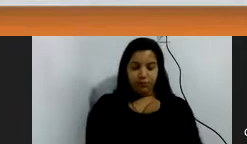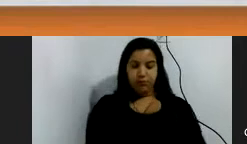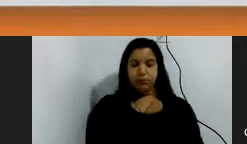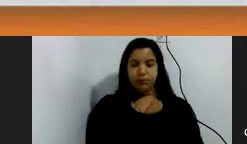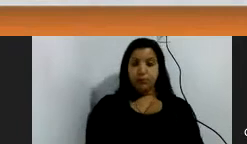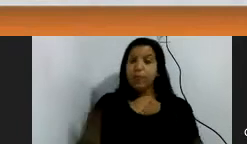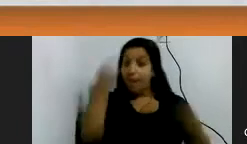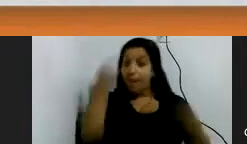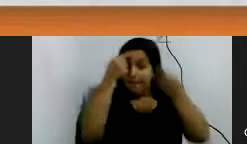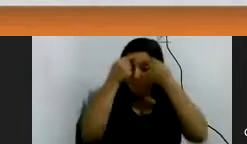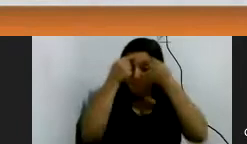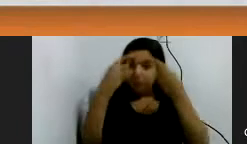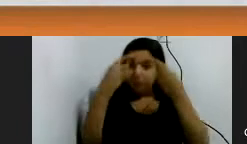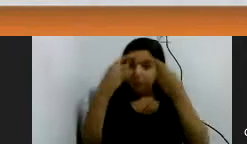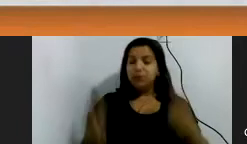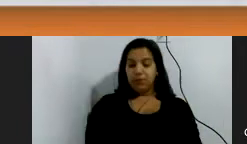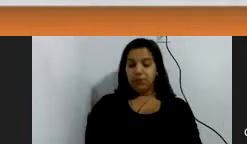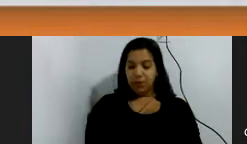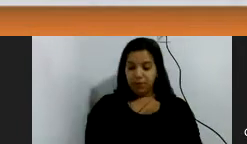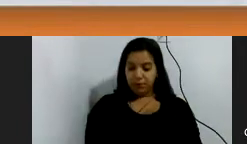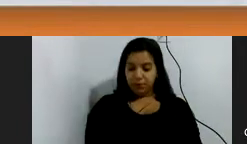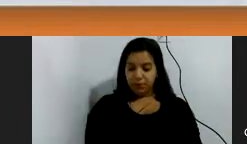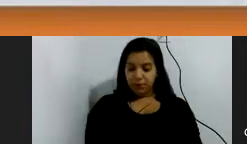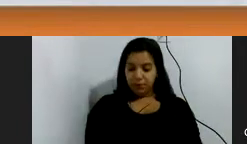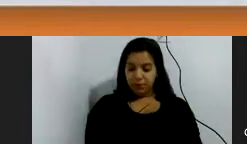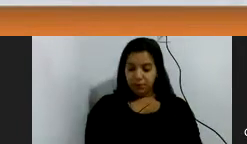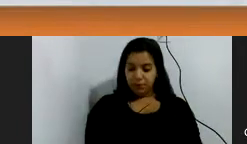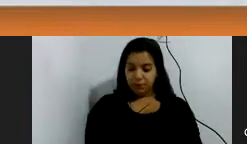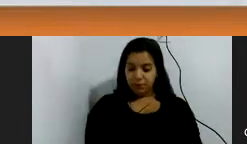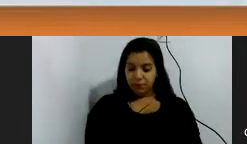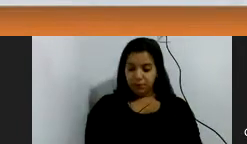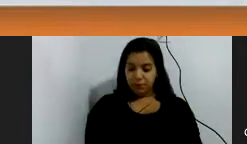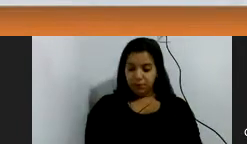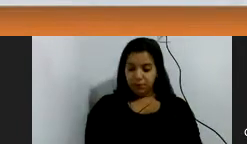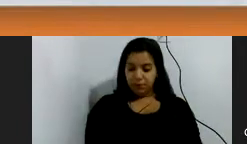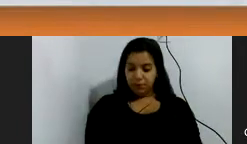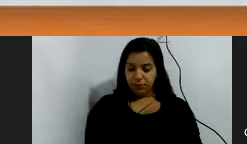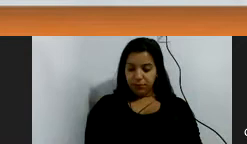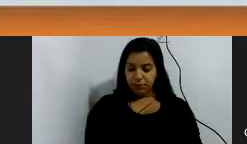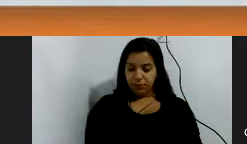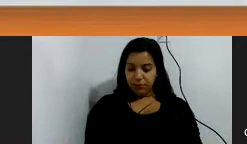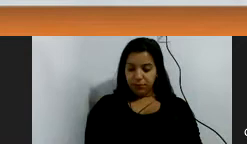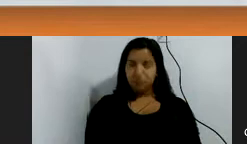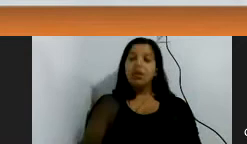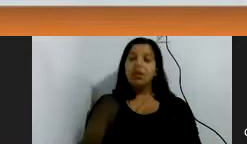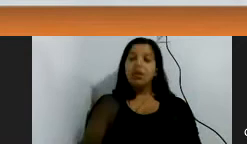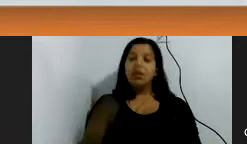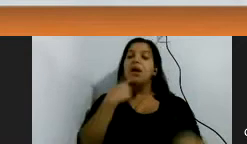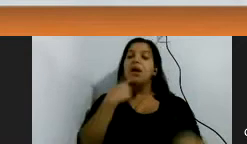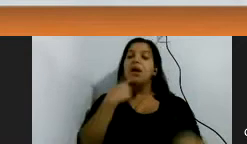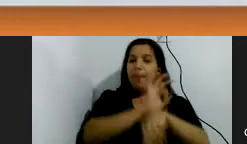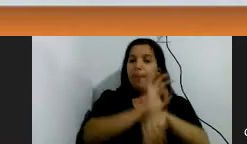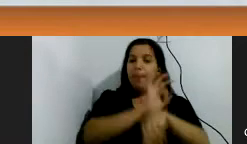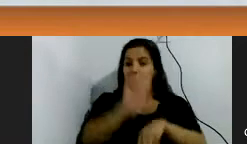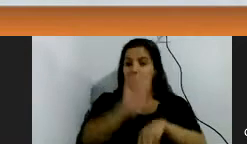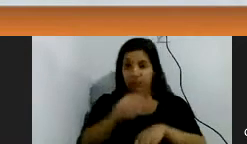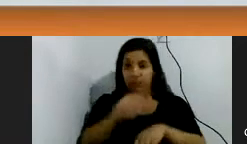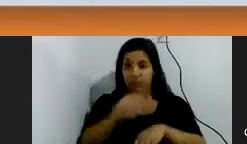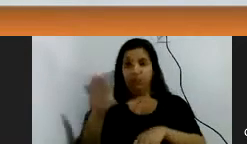Vamos pensar. A gente vai colocar na hemácia A e na hemácia B o soro